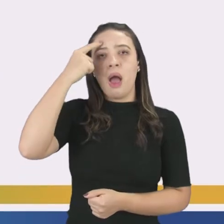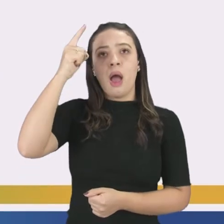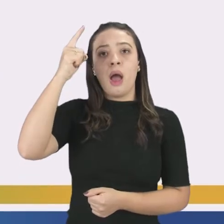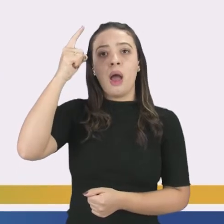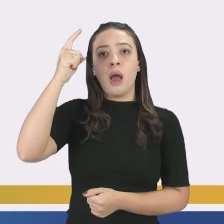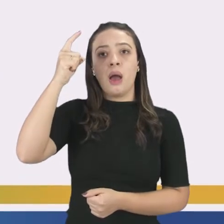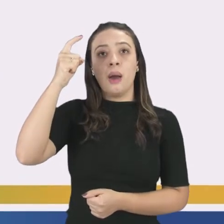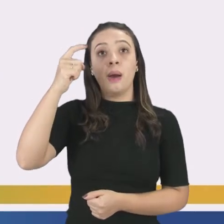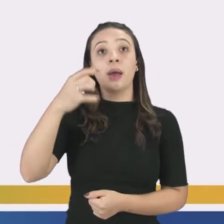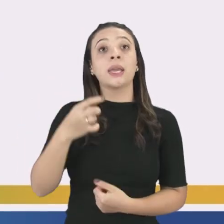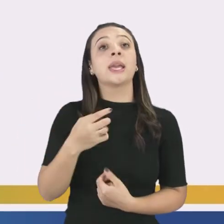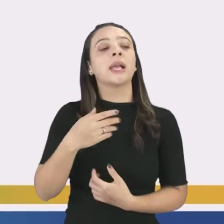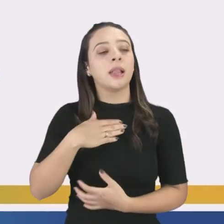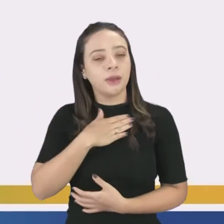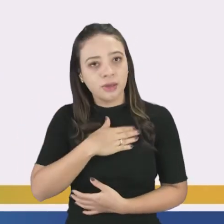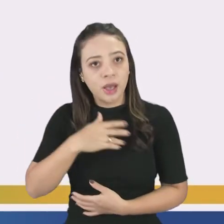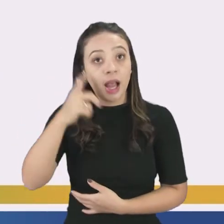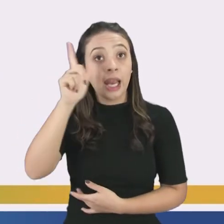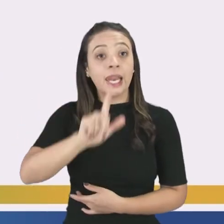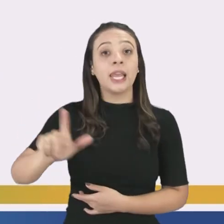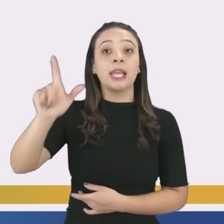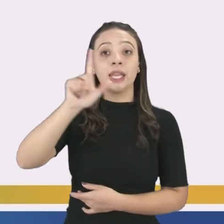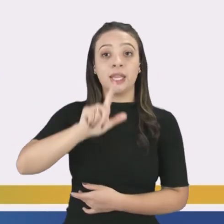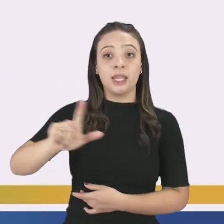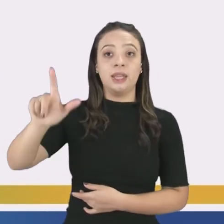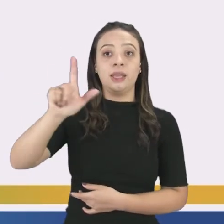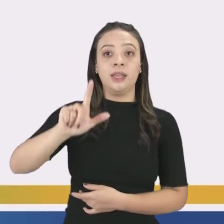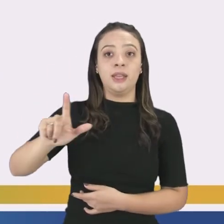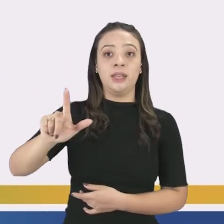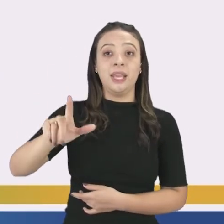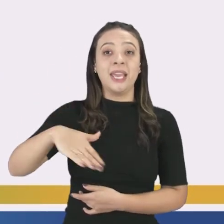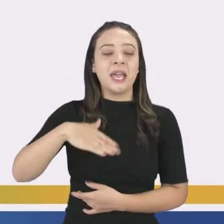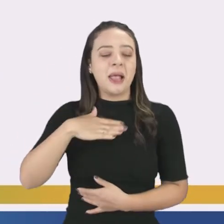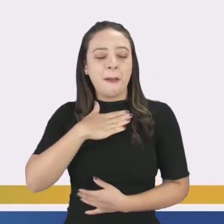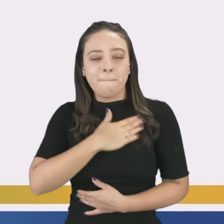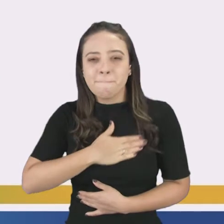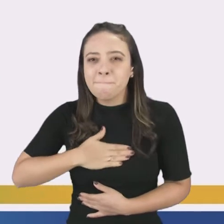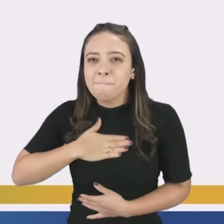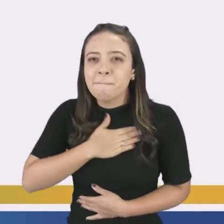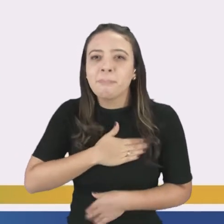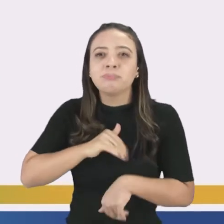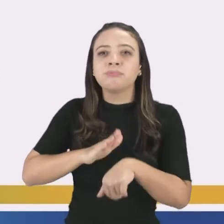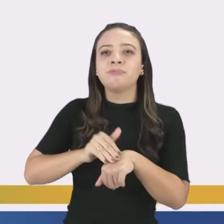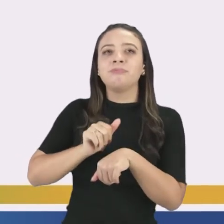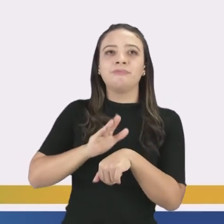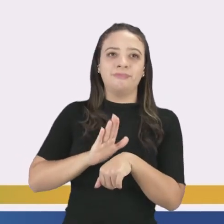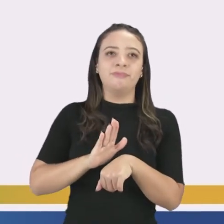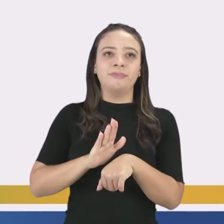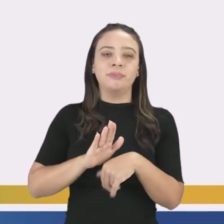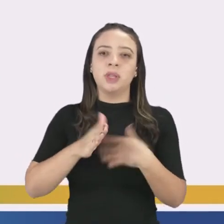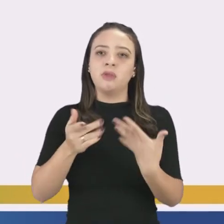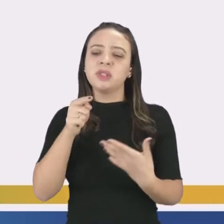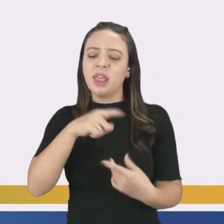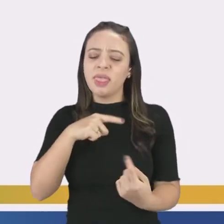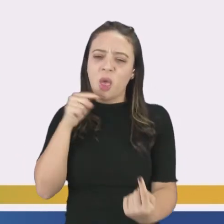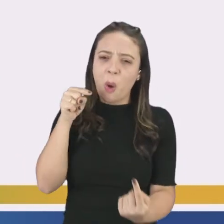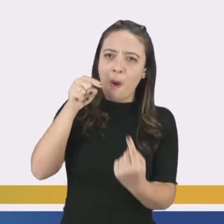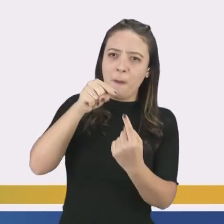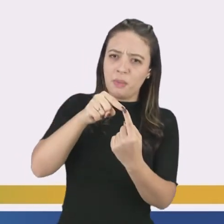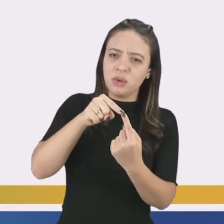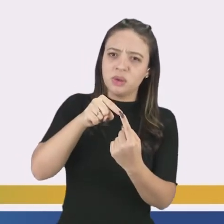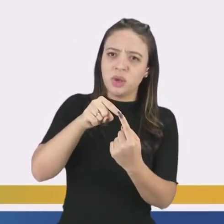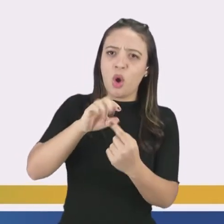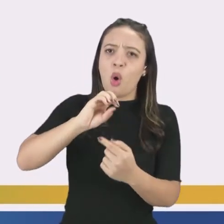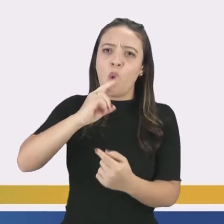é a literatura aquele campo de criação humana que mais atrai, a jovem Clarice tem algum objetivo específico ou